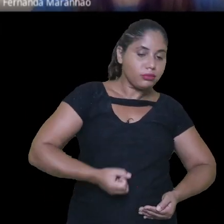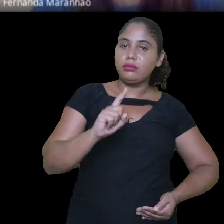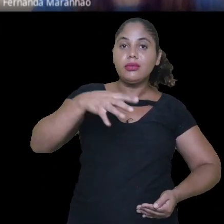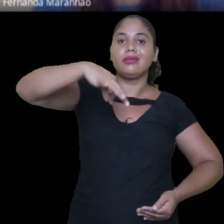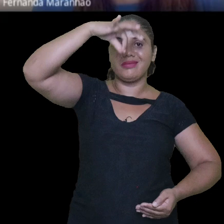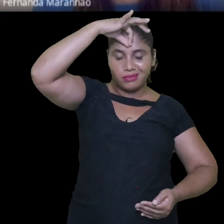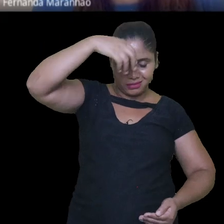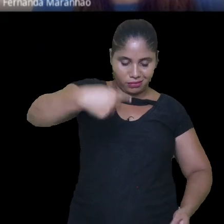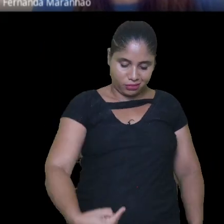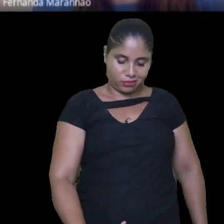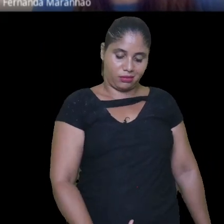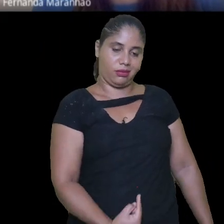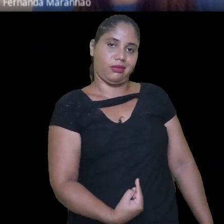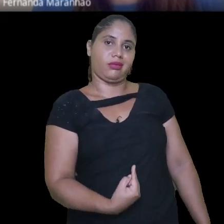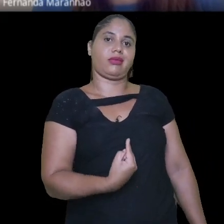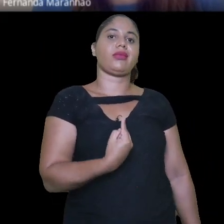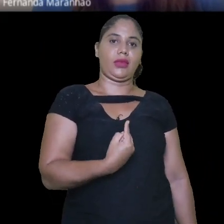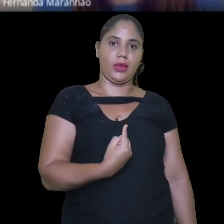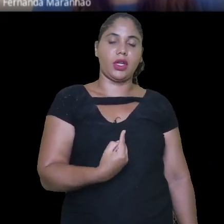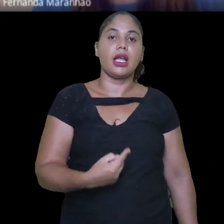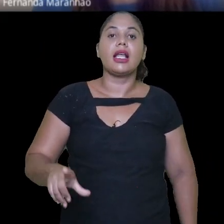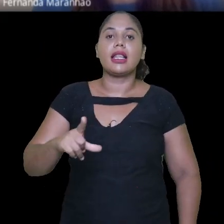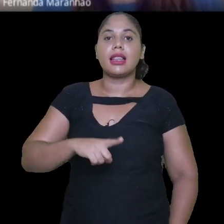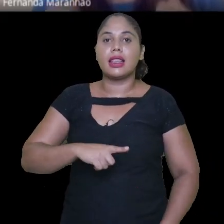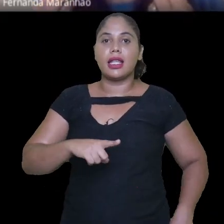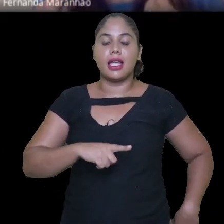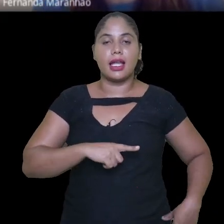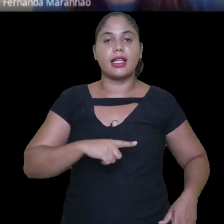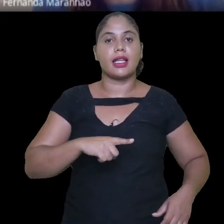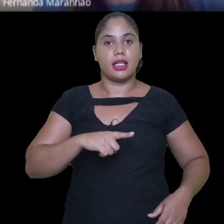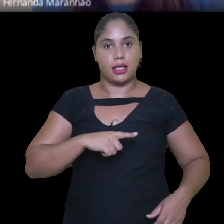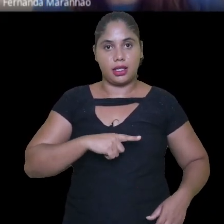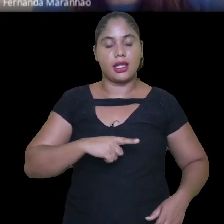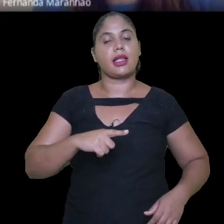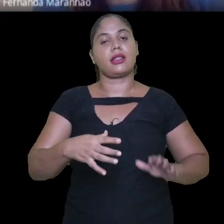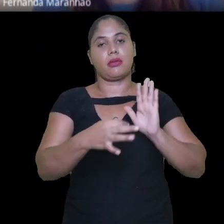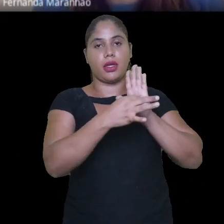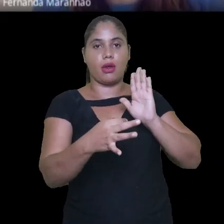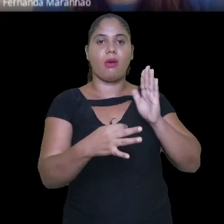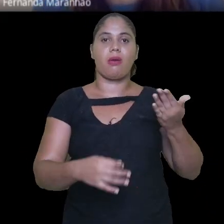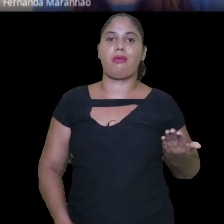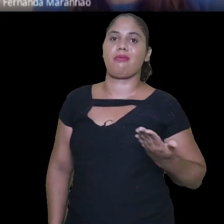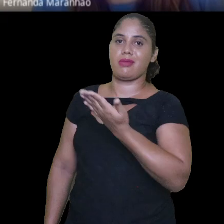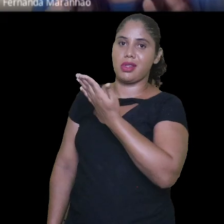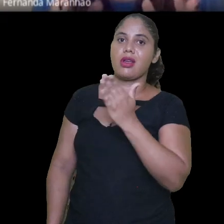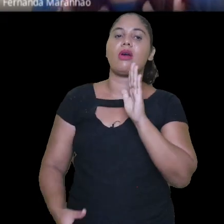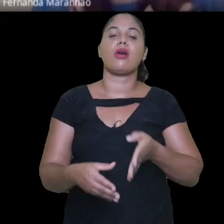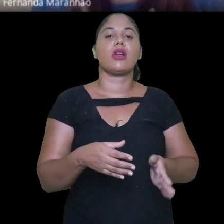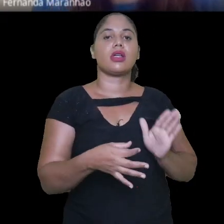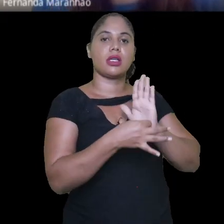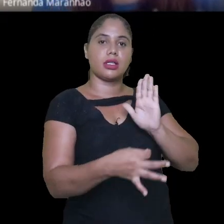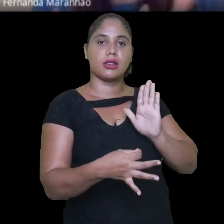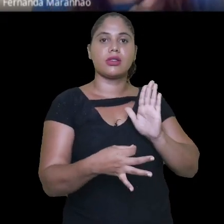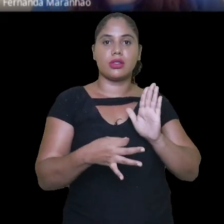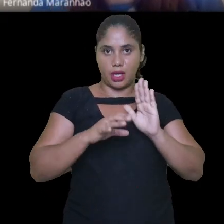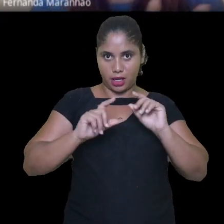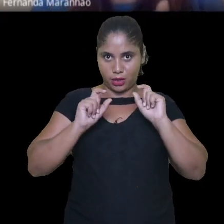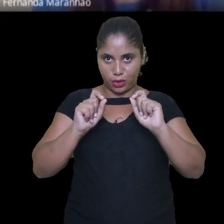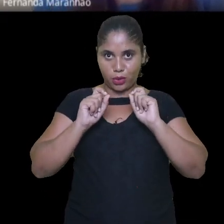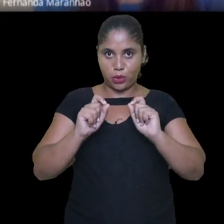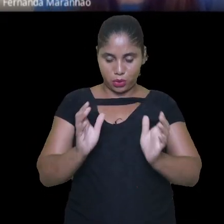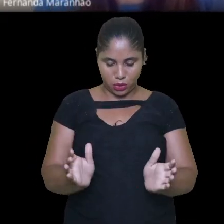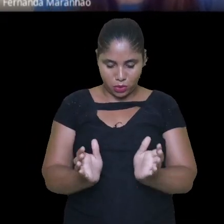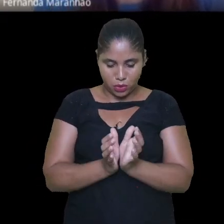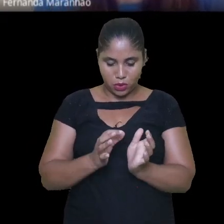ponto de vista, sugerindo que a medida do colo seja feita na paciente que tem história prévia, entre 14 e 24